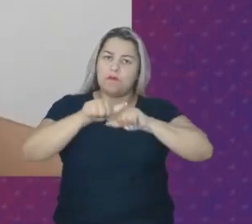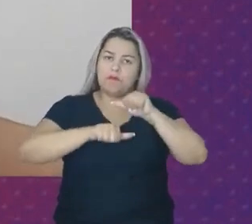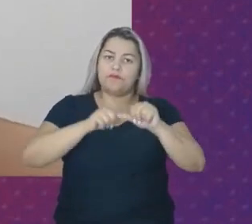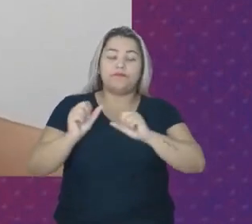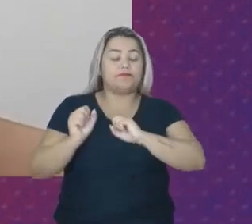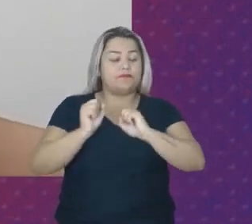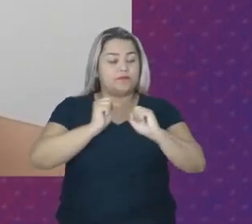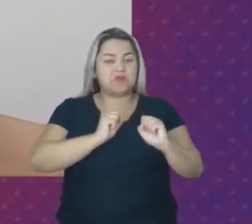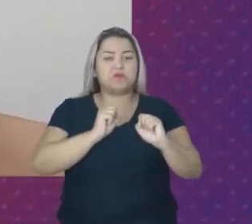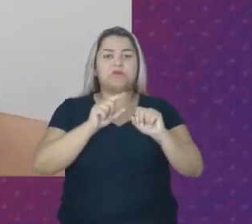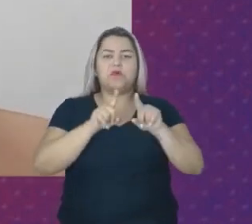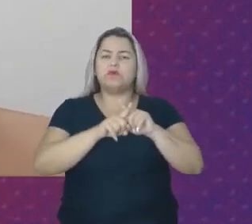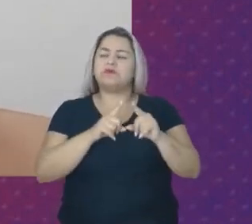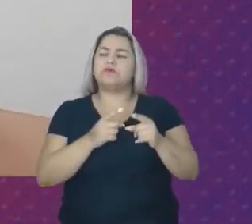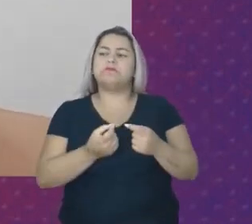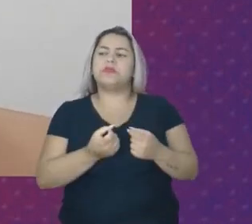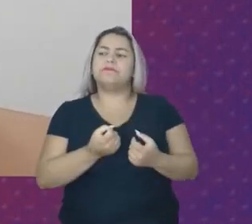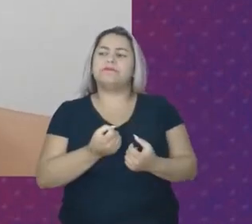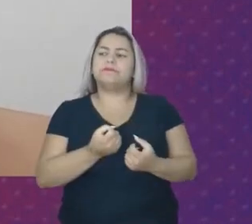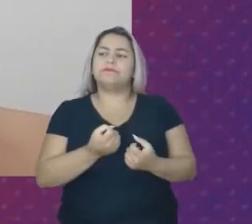provocar